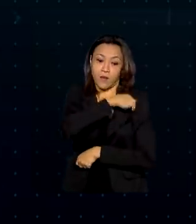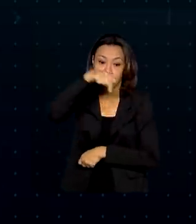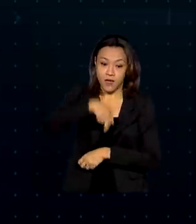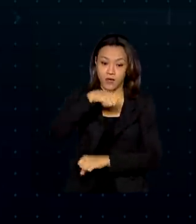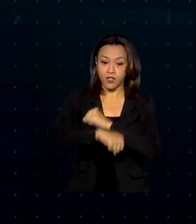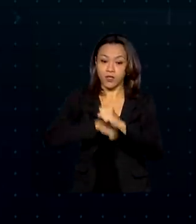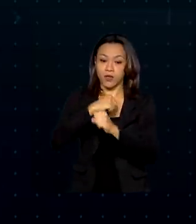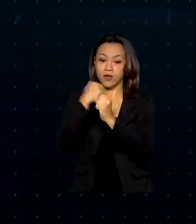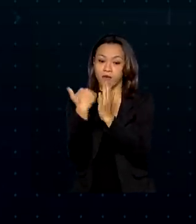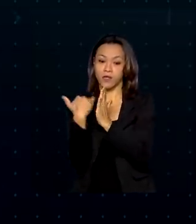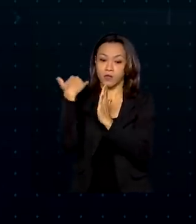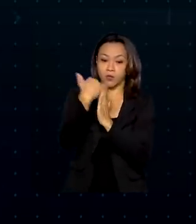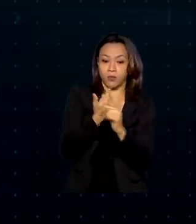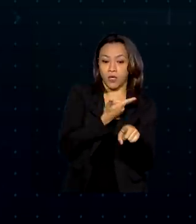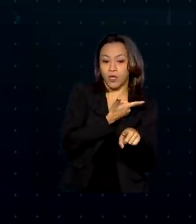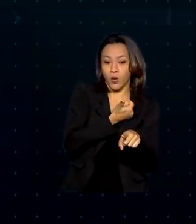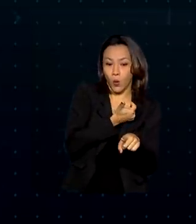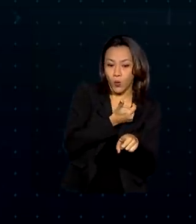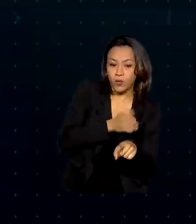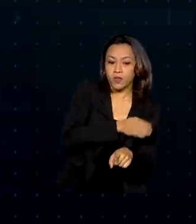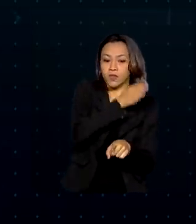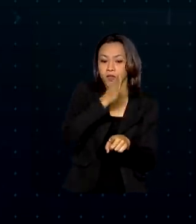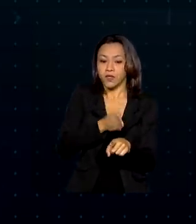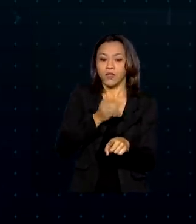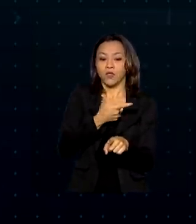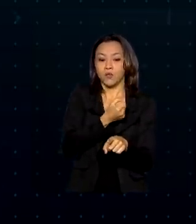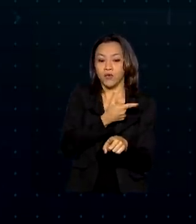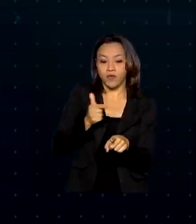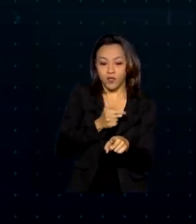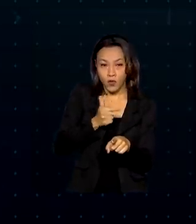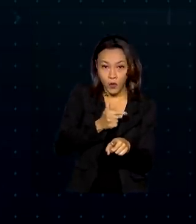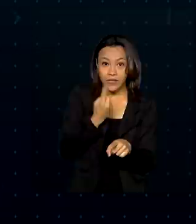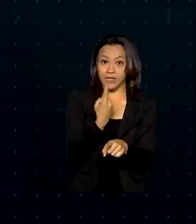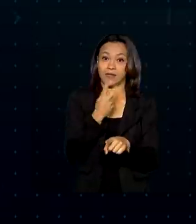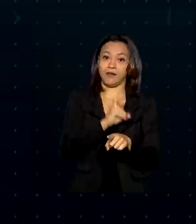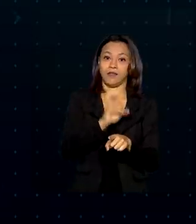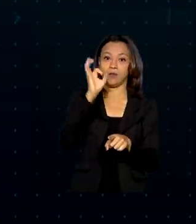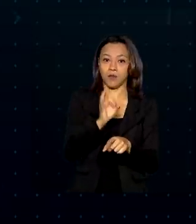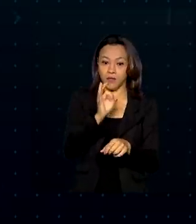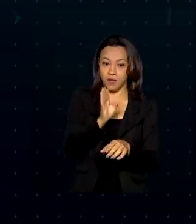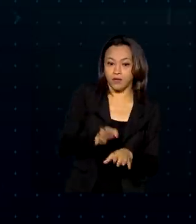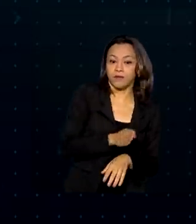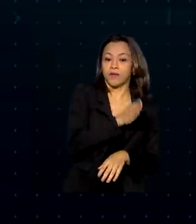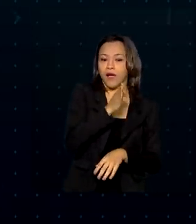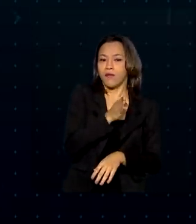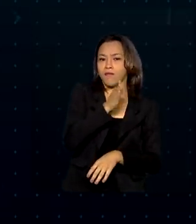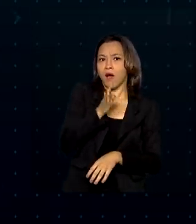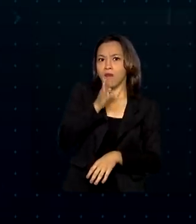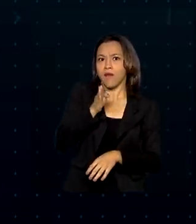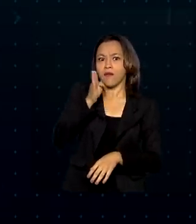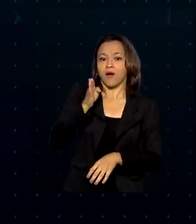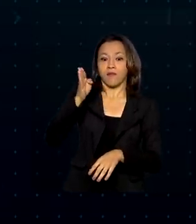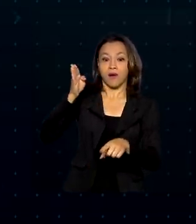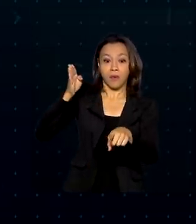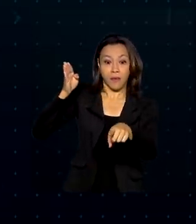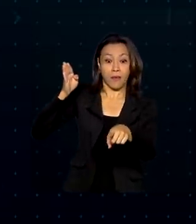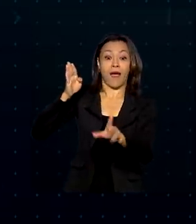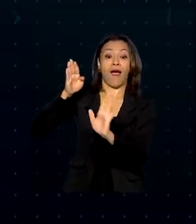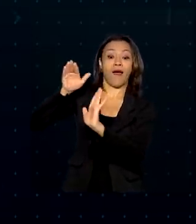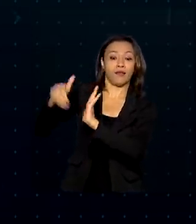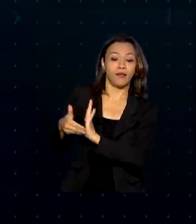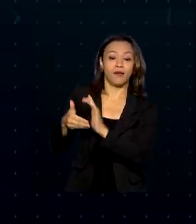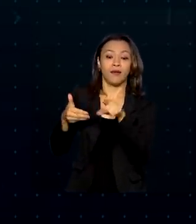vai subir para doze por cento em 2022 passa para quinze por cento e vai crescendo progressivamente